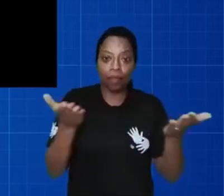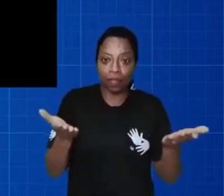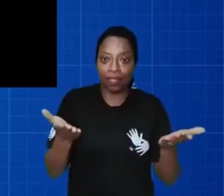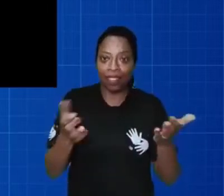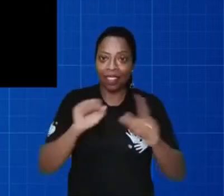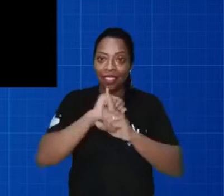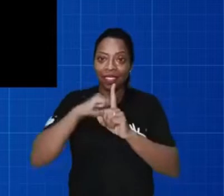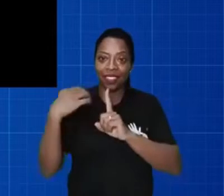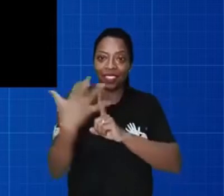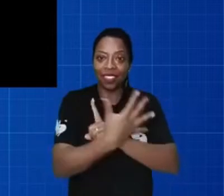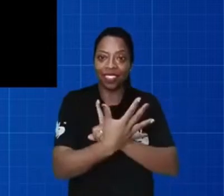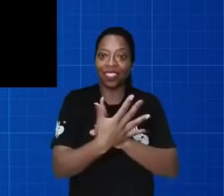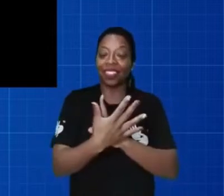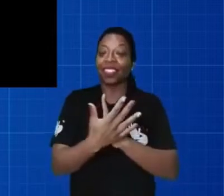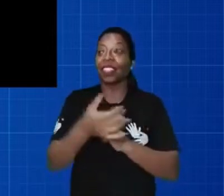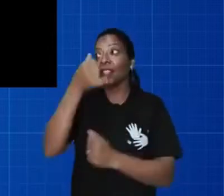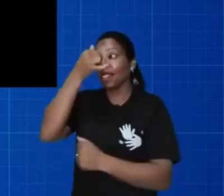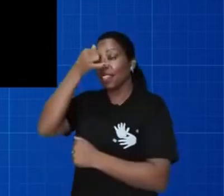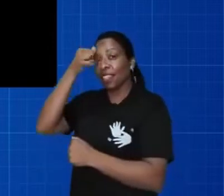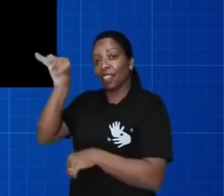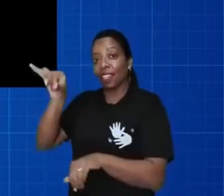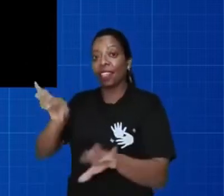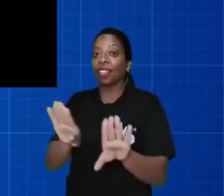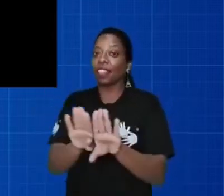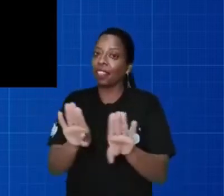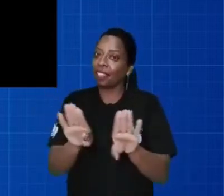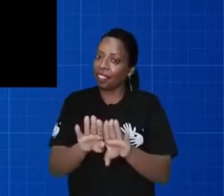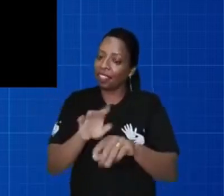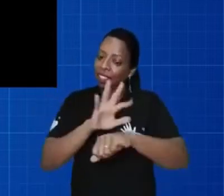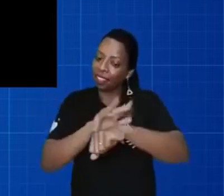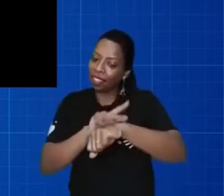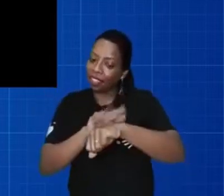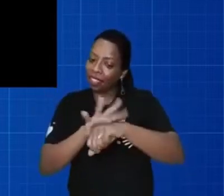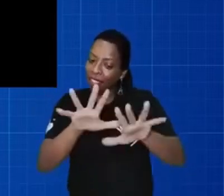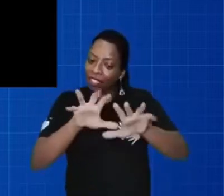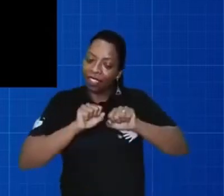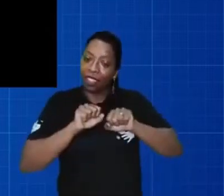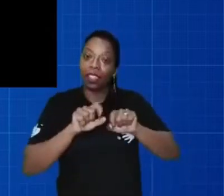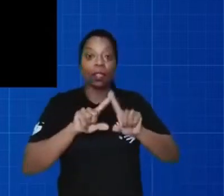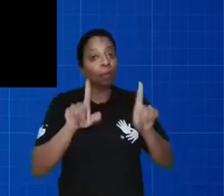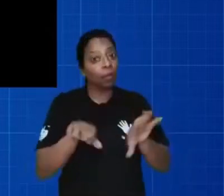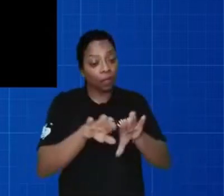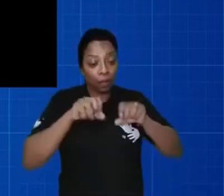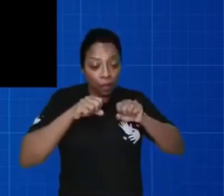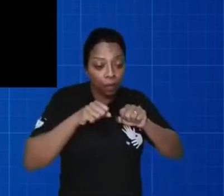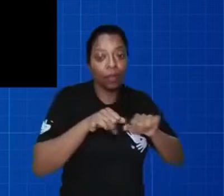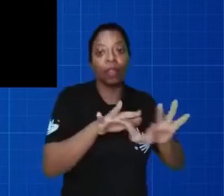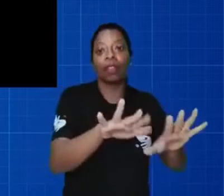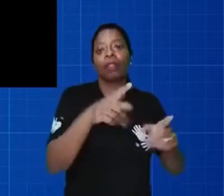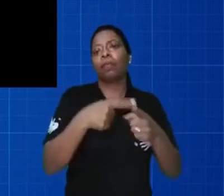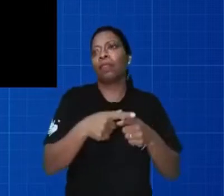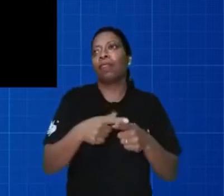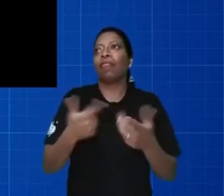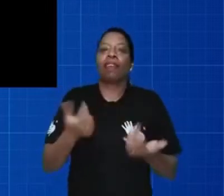evitemos ficarem doentes, né, não é uma coisa agradável, né, a gente sabe que as pessoas que procuram os estabelecimentos de saúde não é